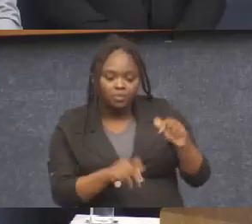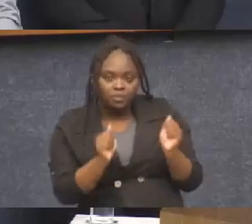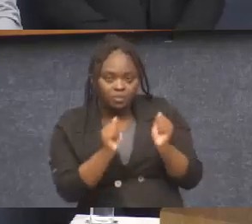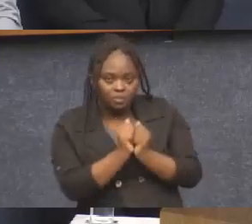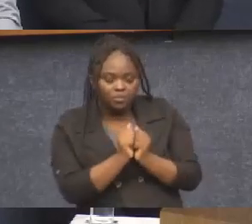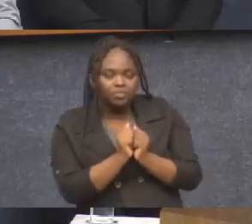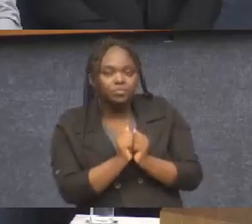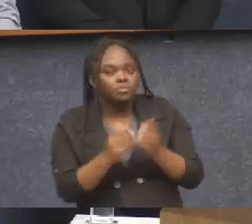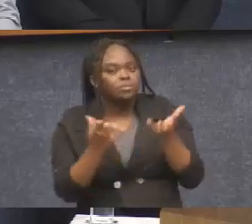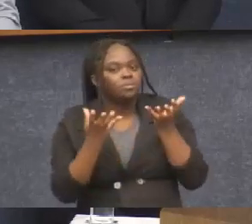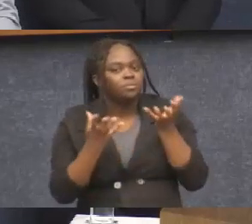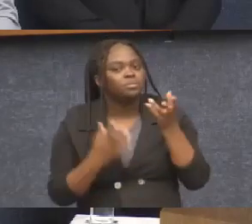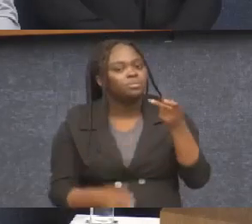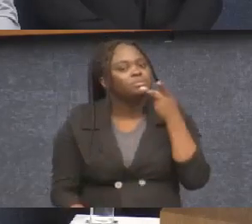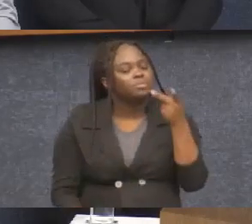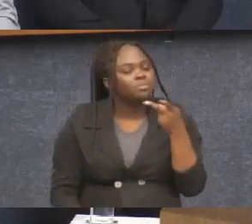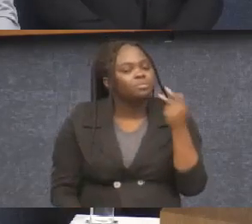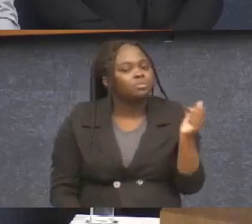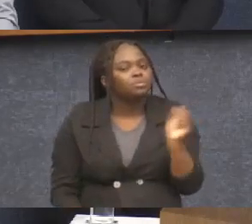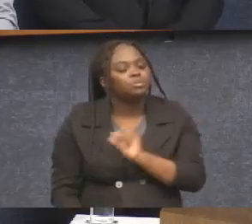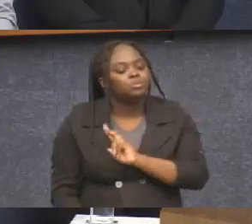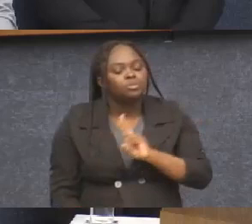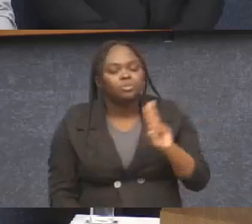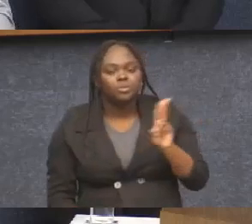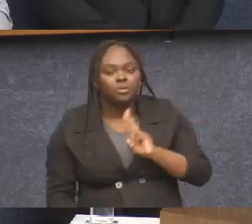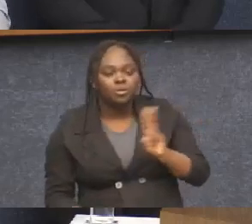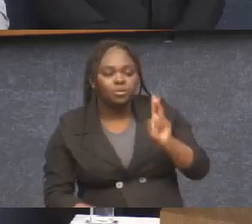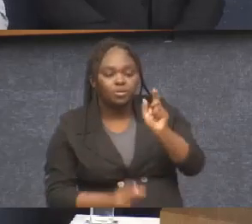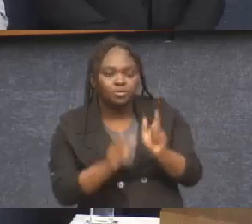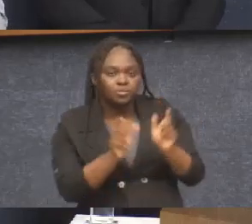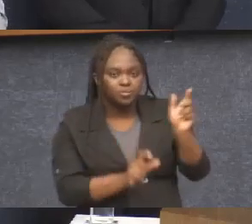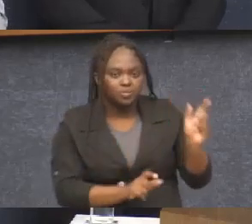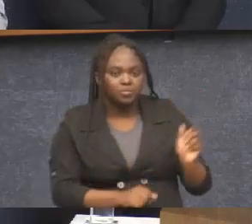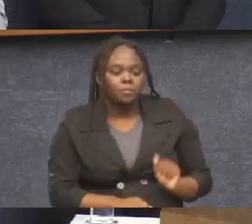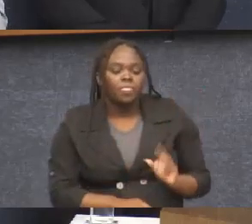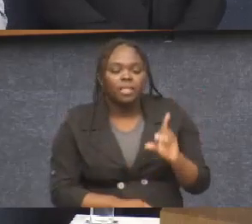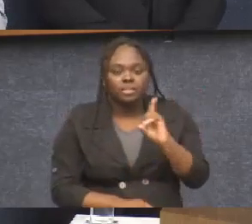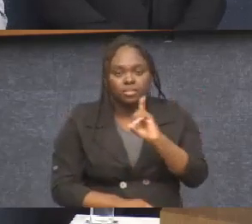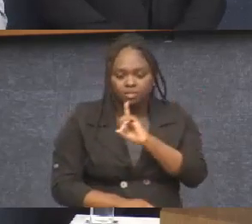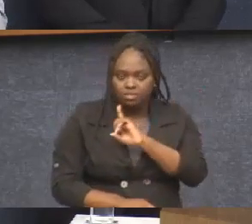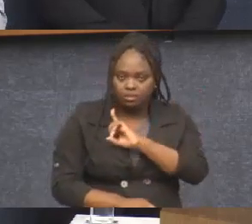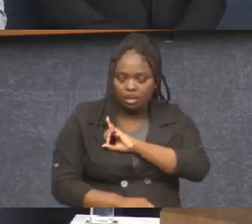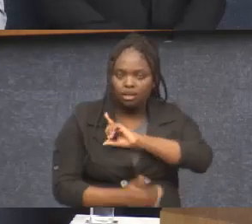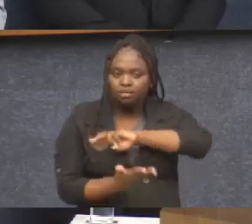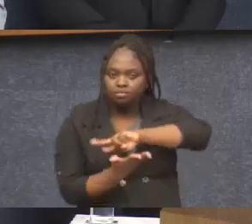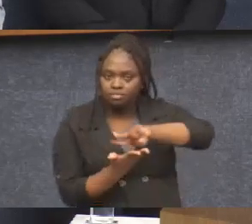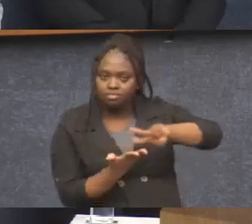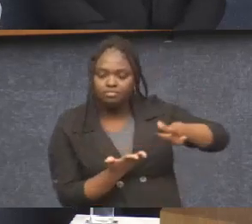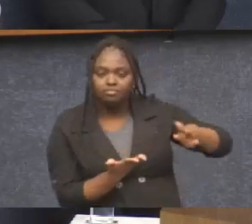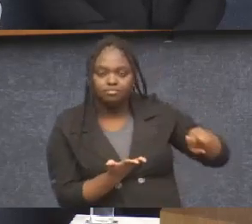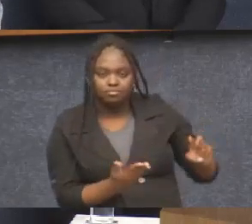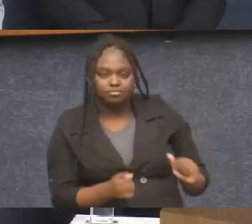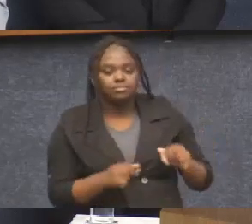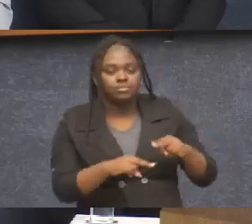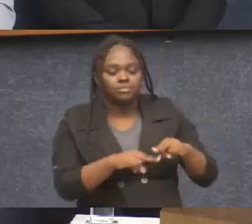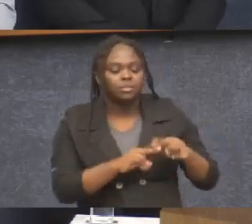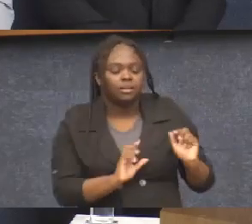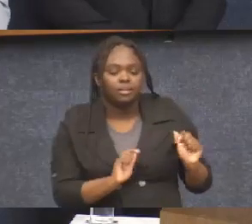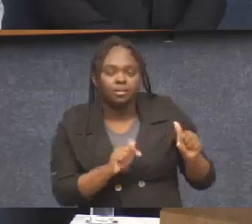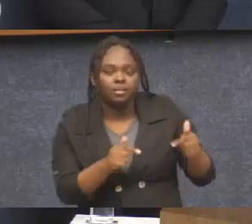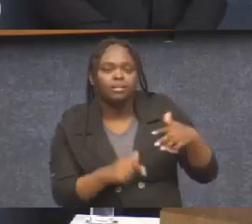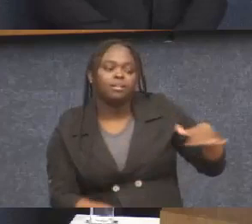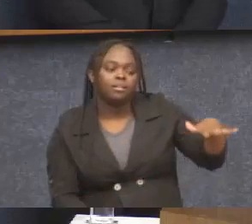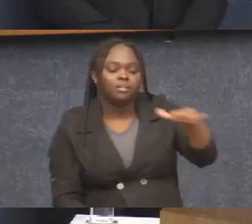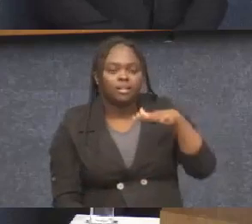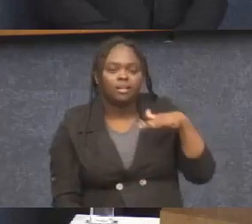ouso citar no rol dos agraciados, deputados com dedicada atuação parlamentar na área